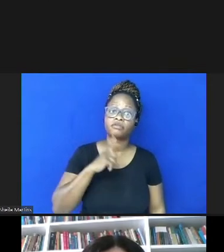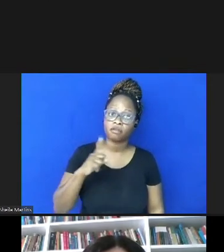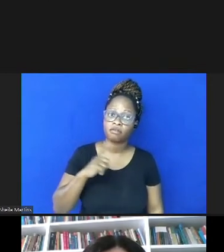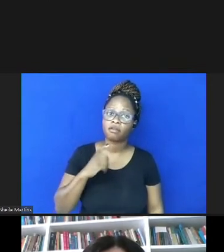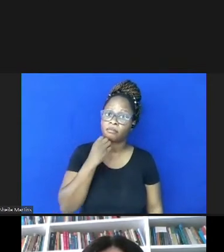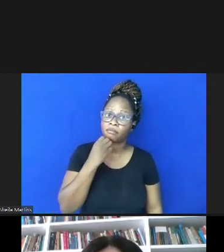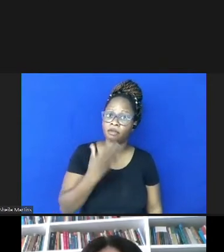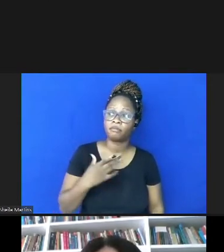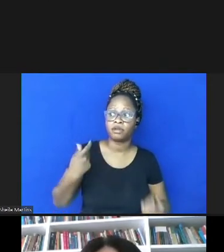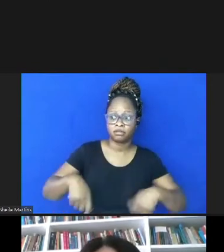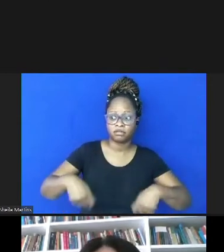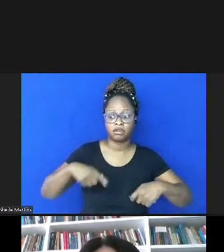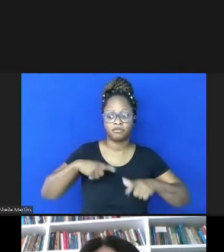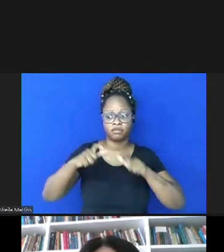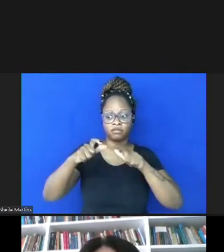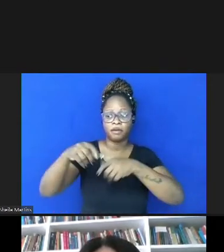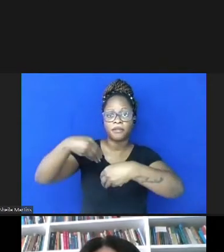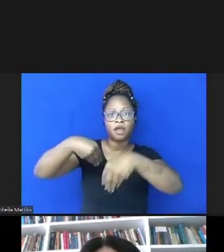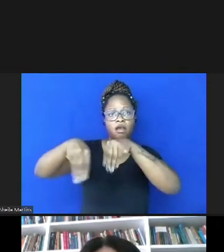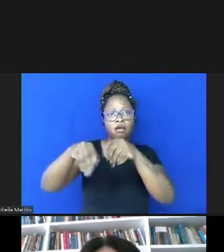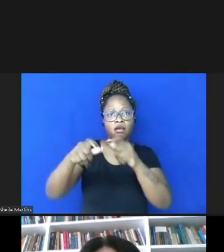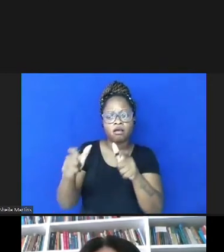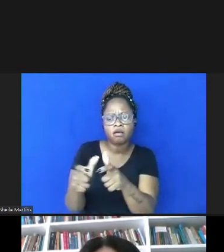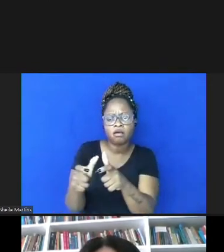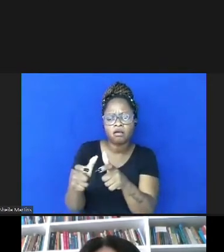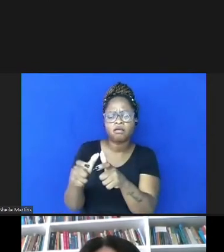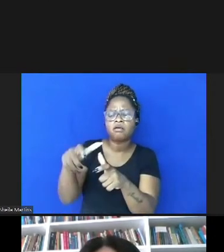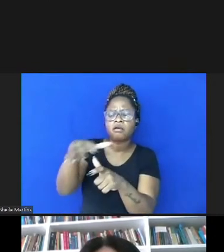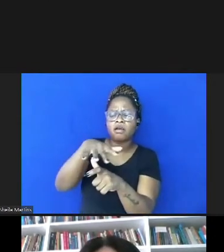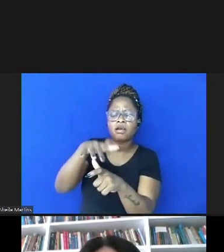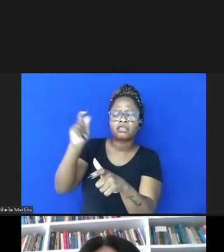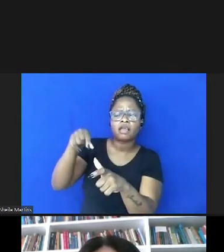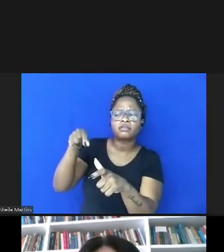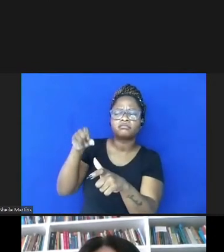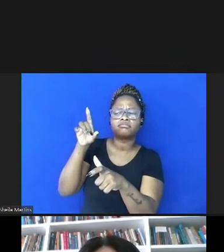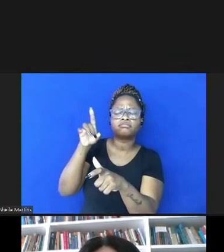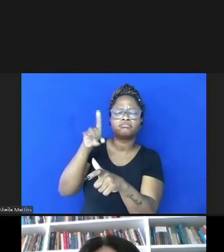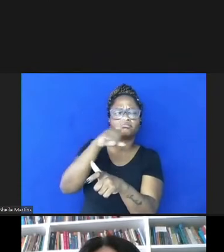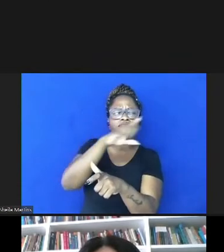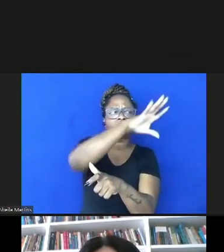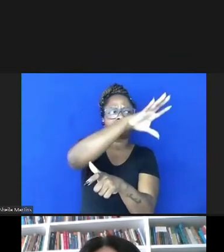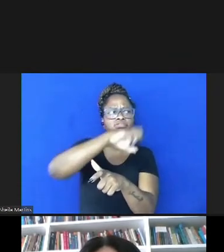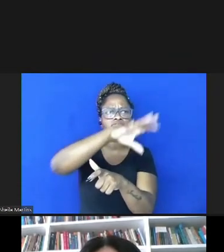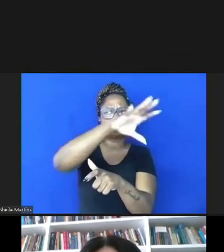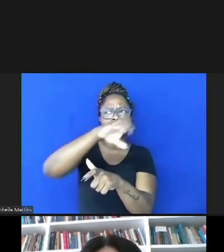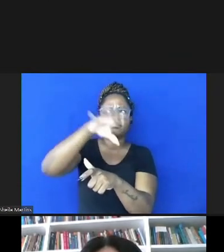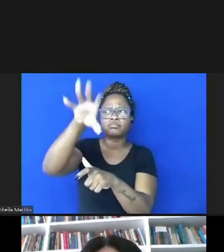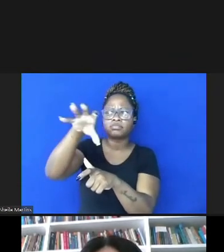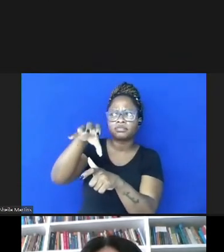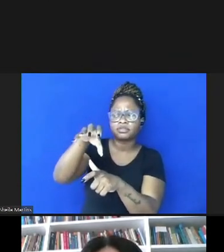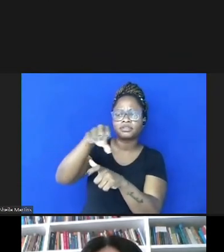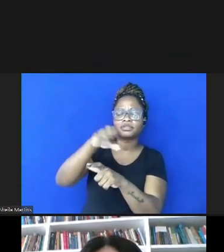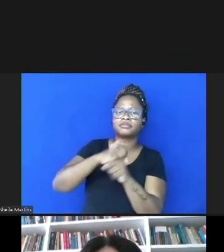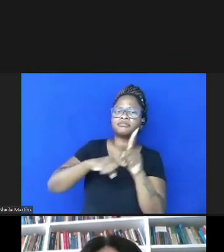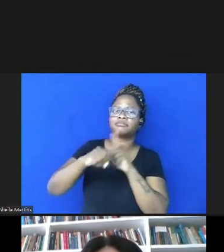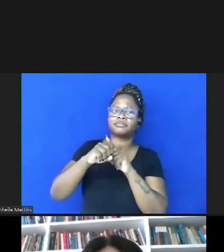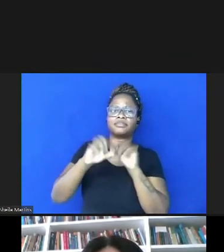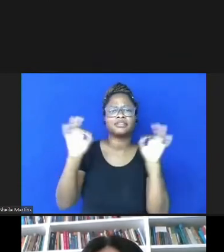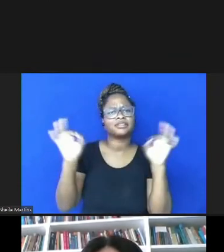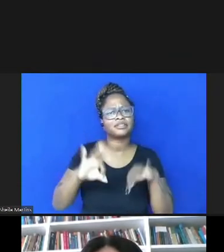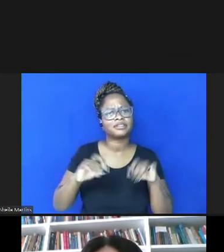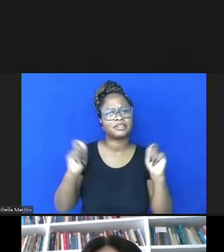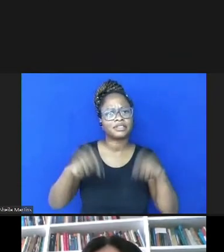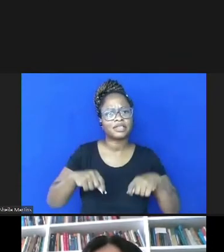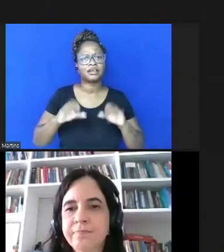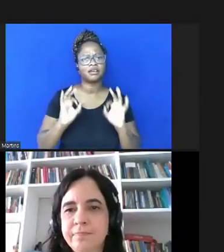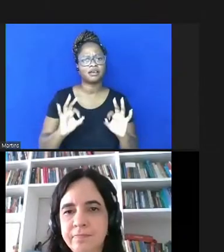uma unidade flexível, pequena, para exposições pequenas. Isso seria fabuloso.